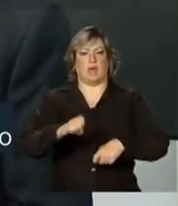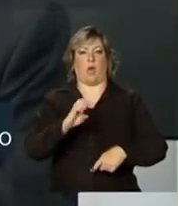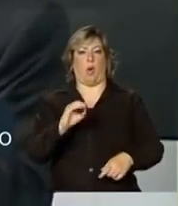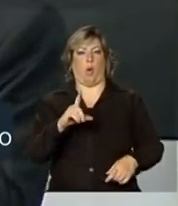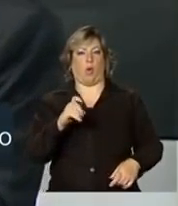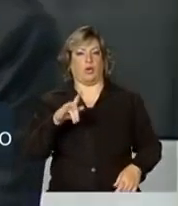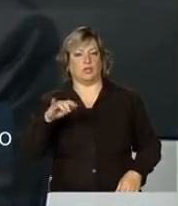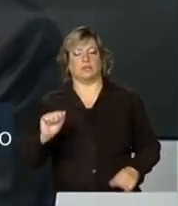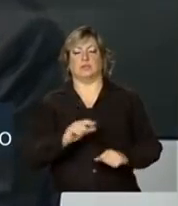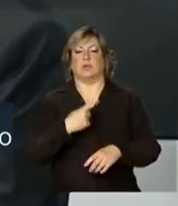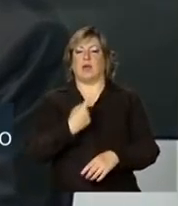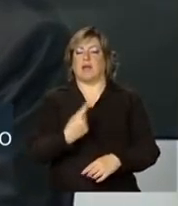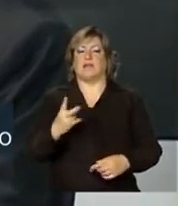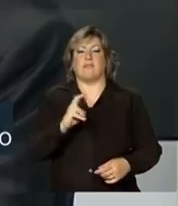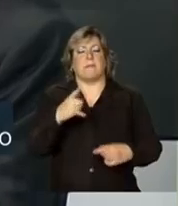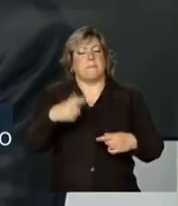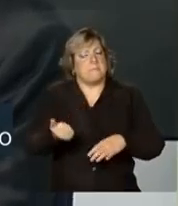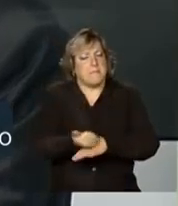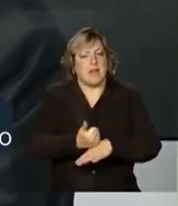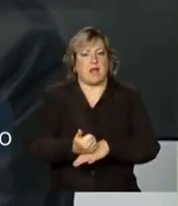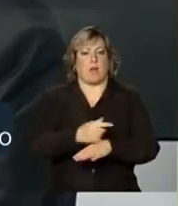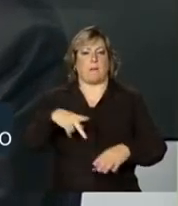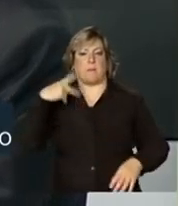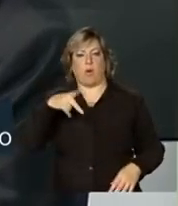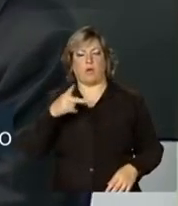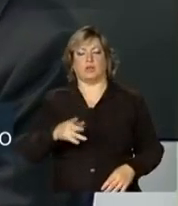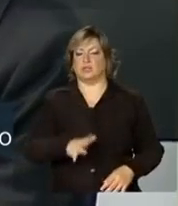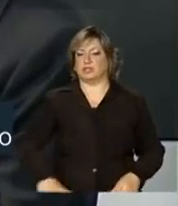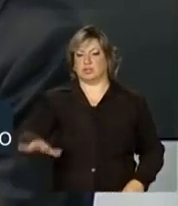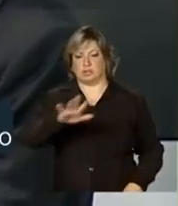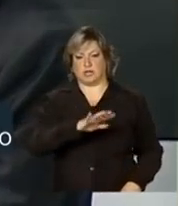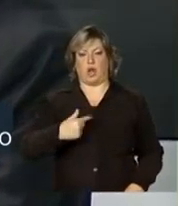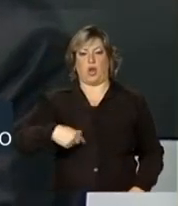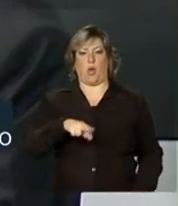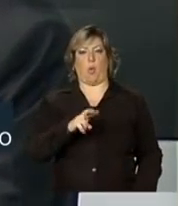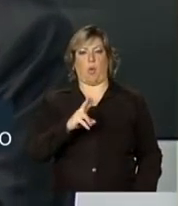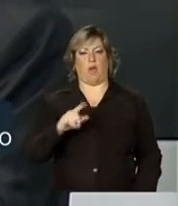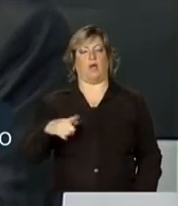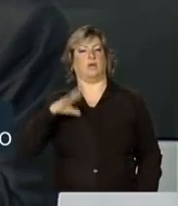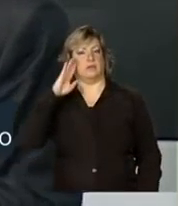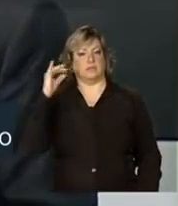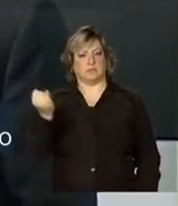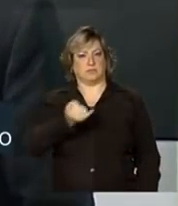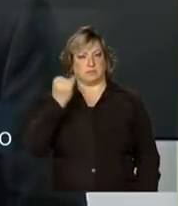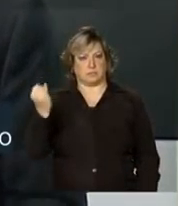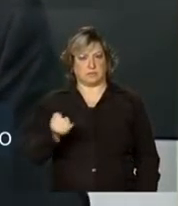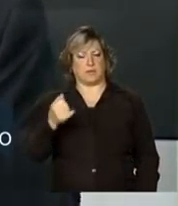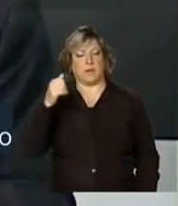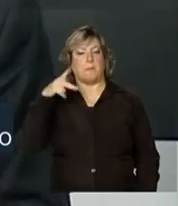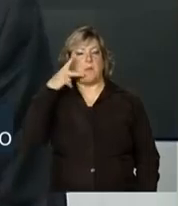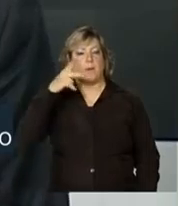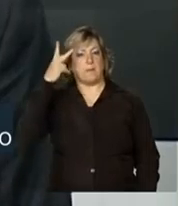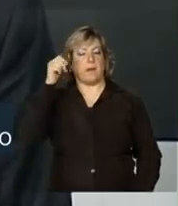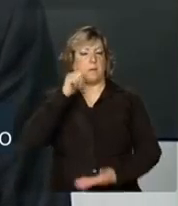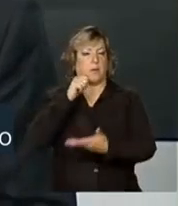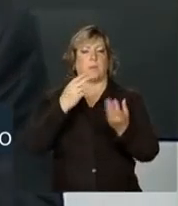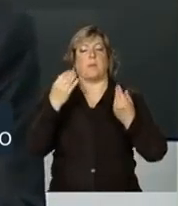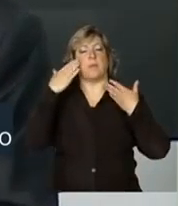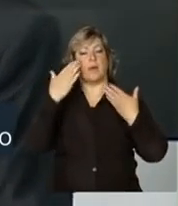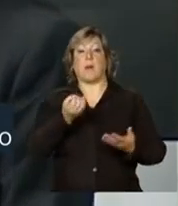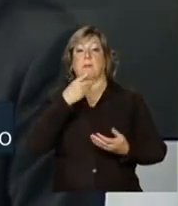mais melhorar as nossas políticas, no geral, no nosso rural e, especialmente, as nossas políticas para as mulheres. Então, muito